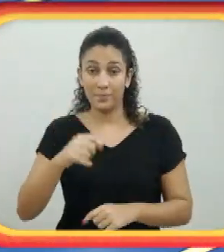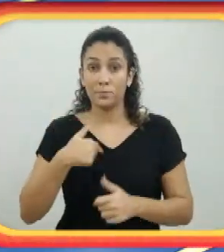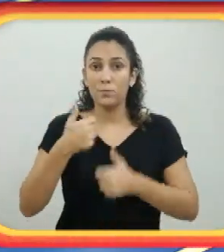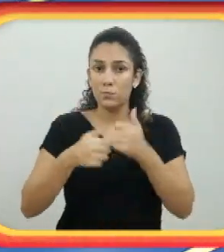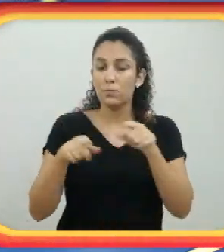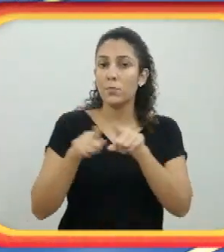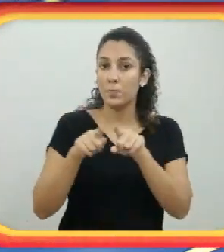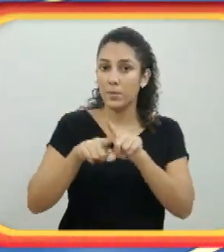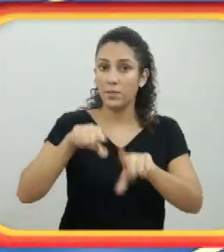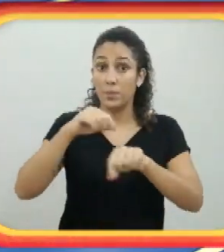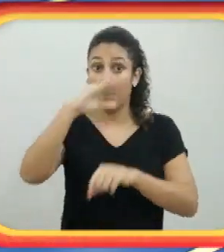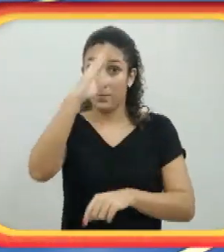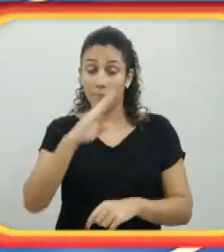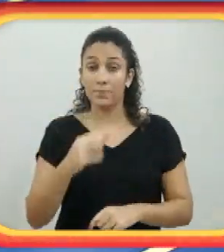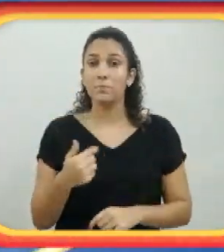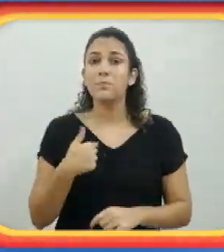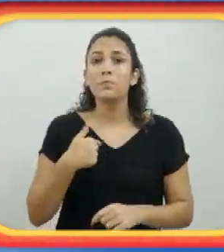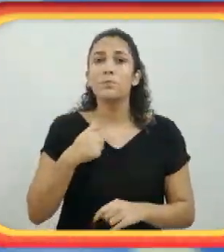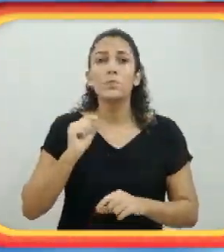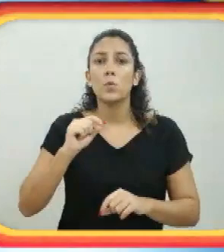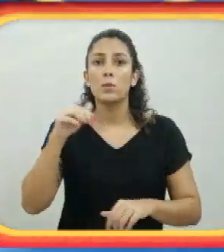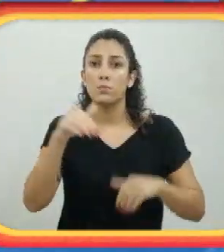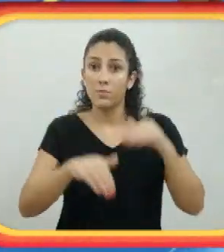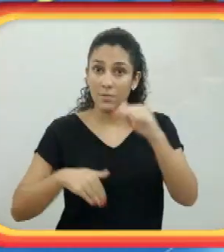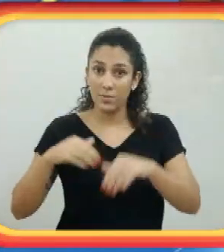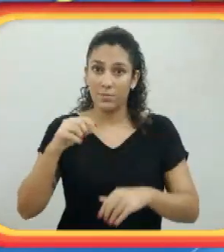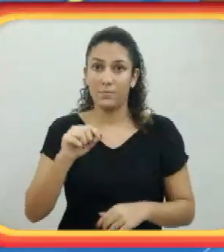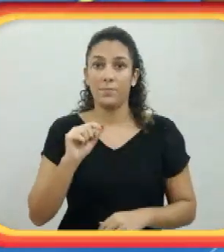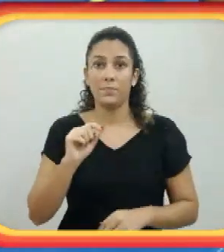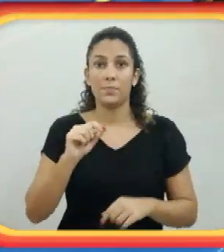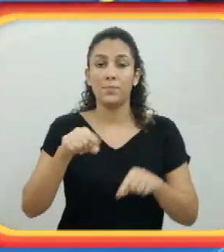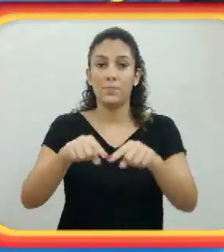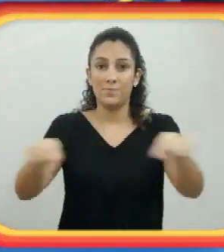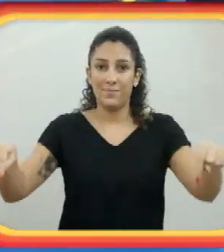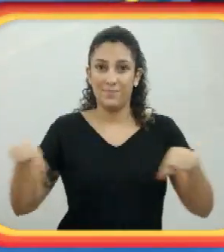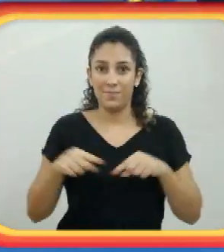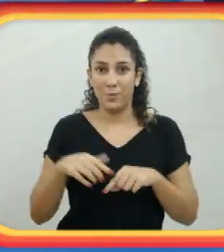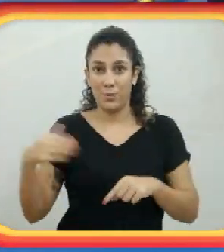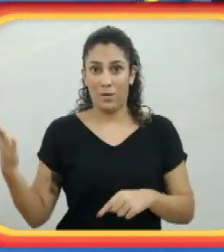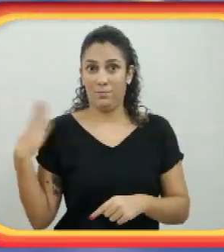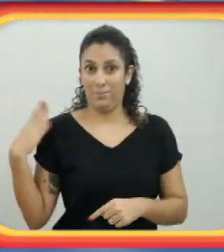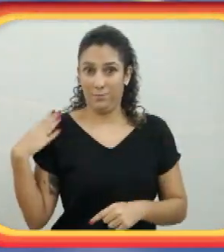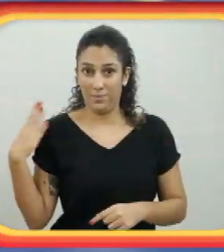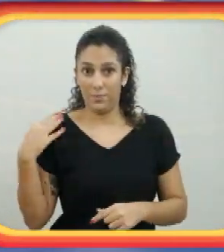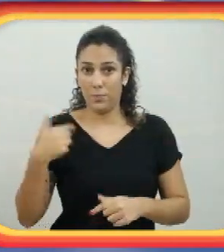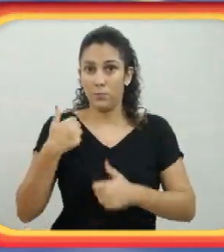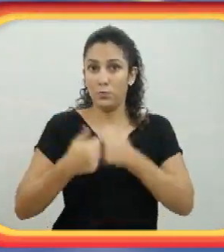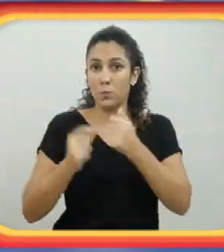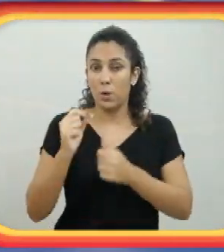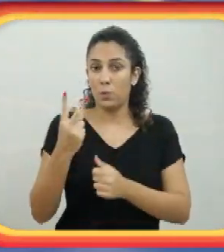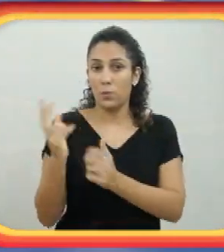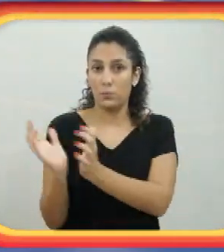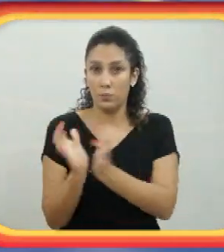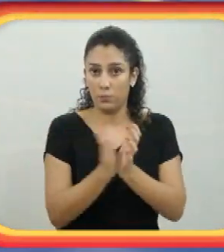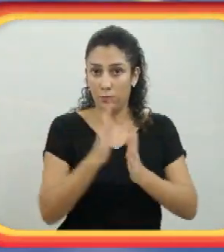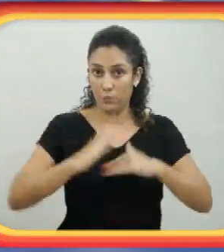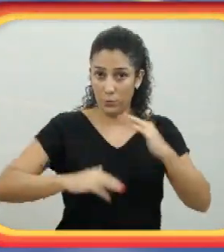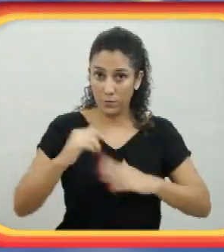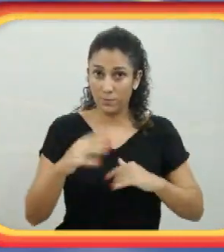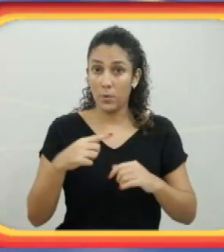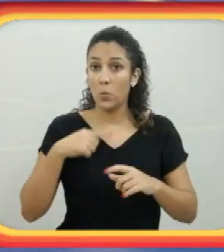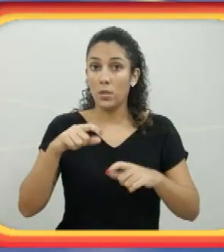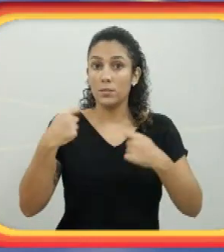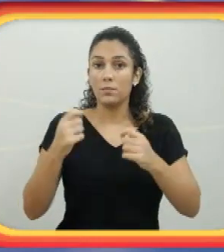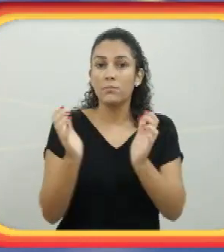nas 2 alas, né? Eu jogo na ala direita, na ala esquerda, faço essas 2 funções para suprir a necessidade da equipe também, qualquer coisa, se o amigo se